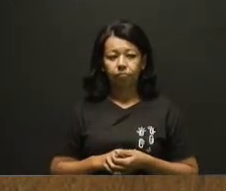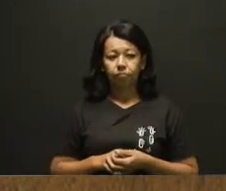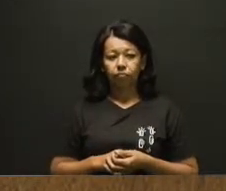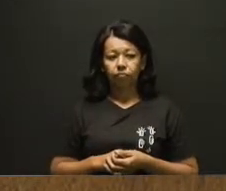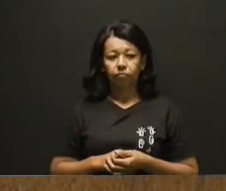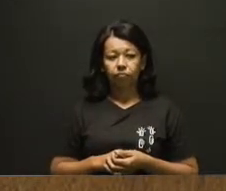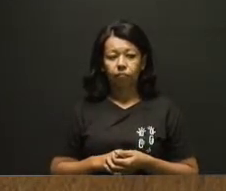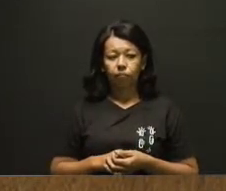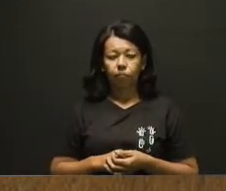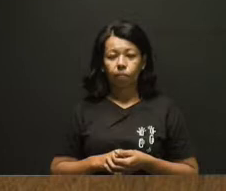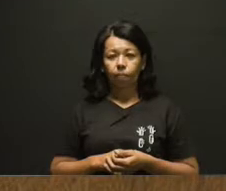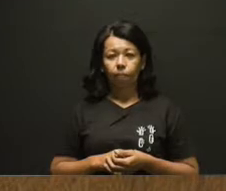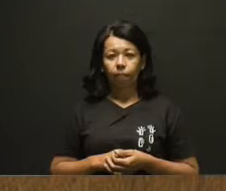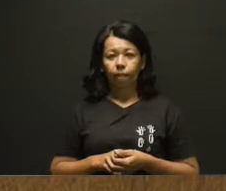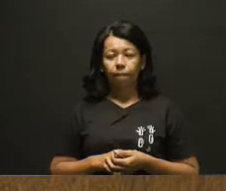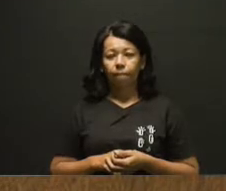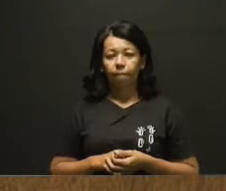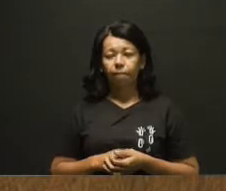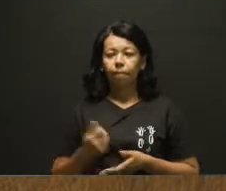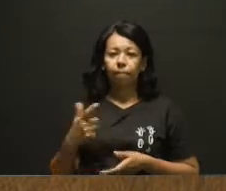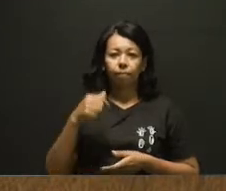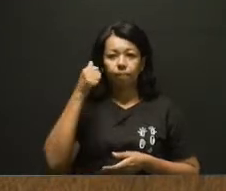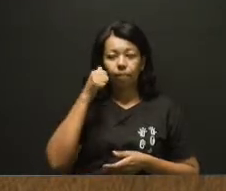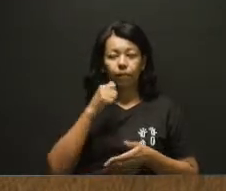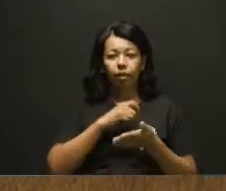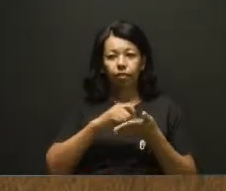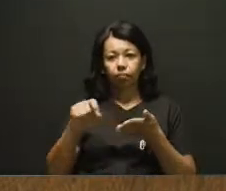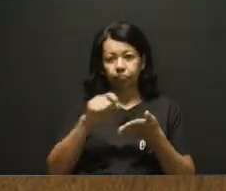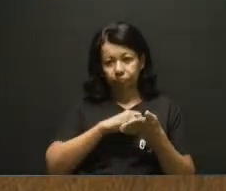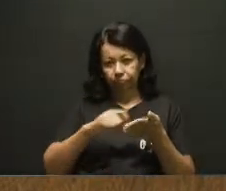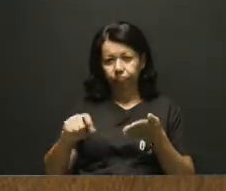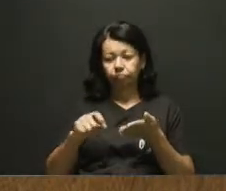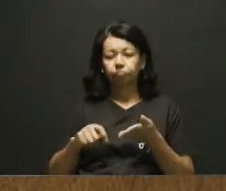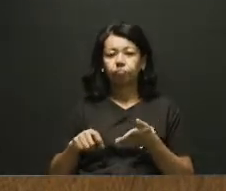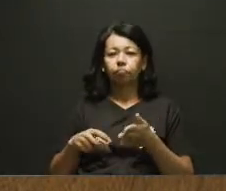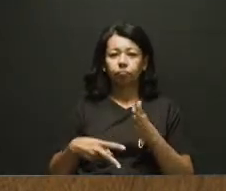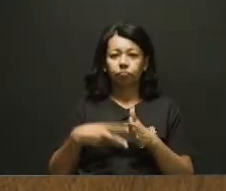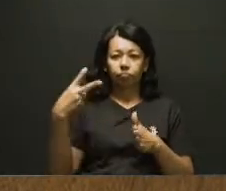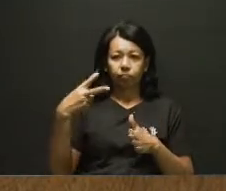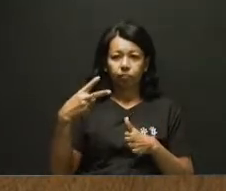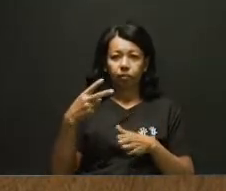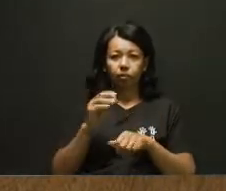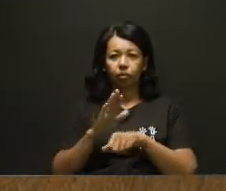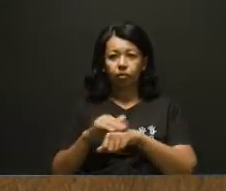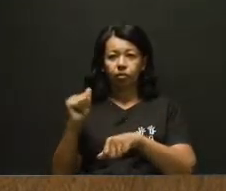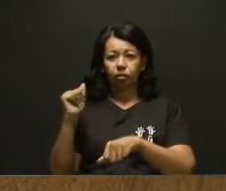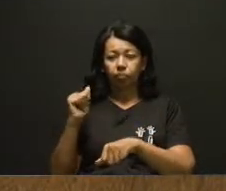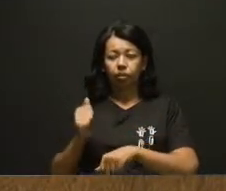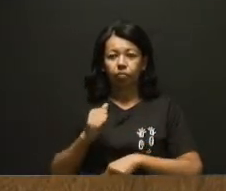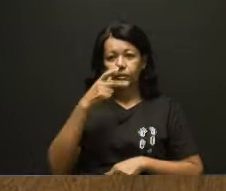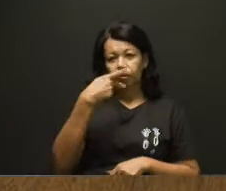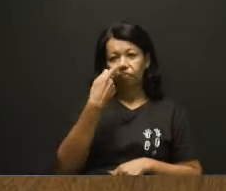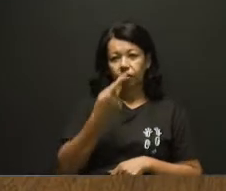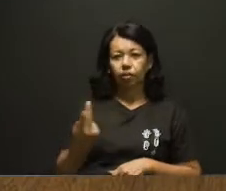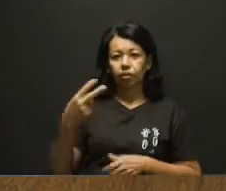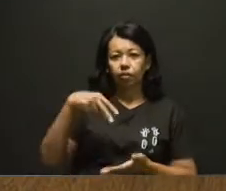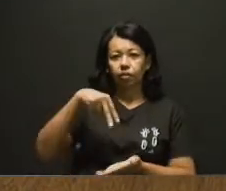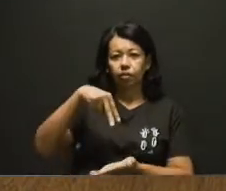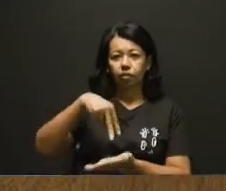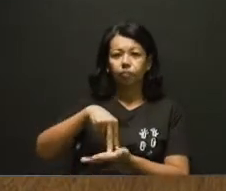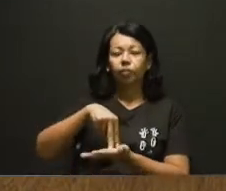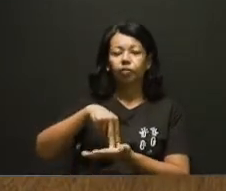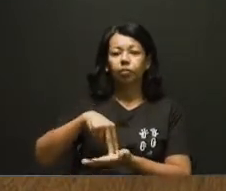como segundo escrita da noite aqui quero fazer chamar a usar a nossa tribuna